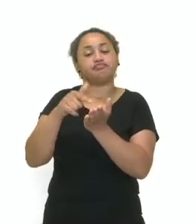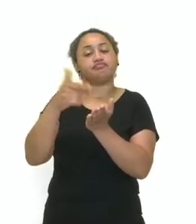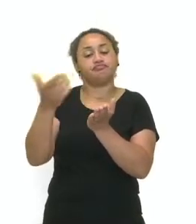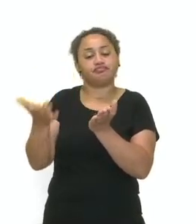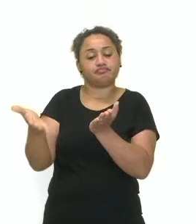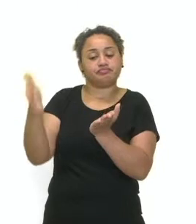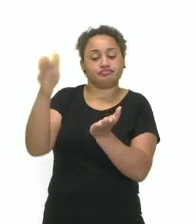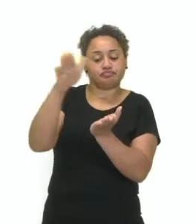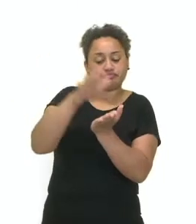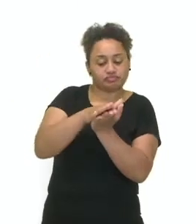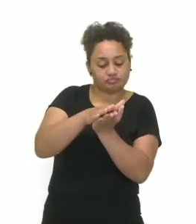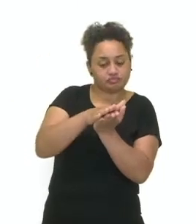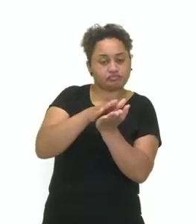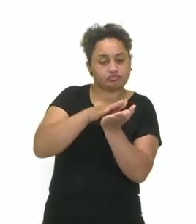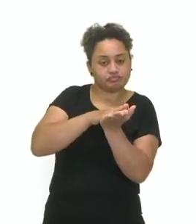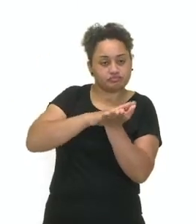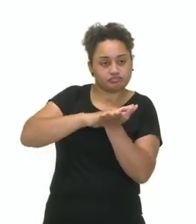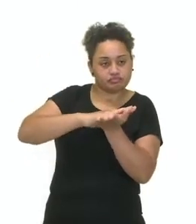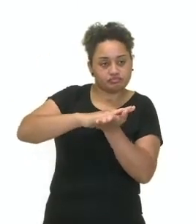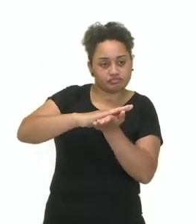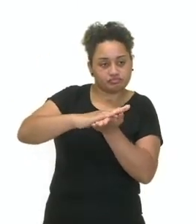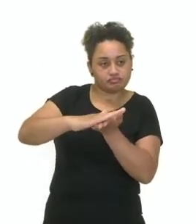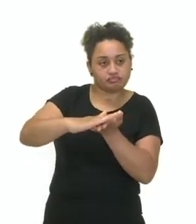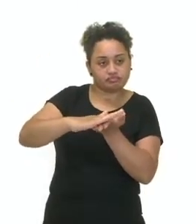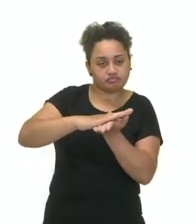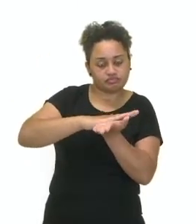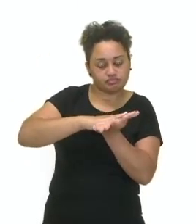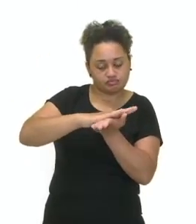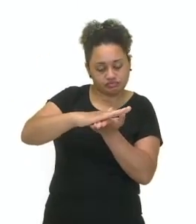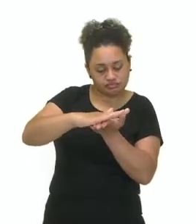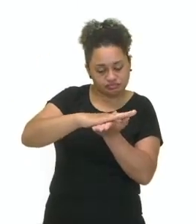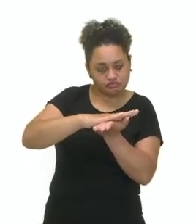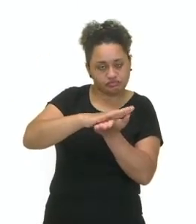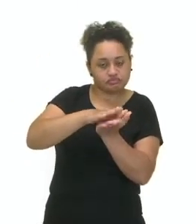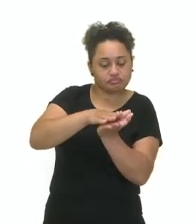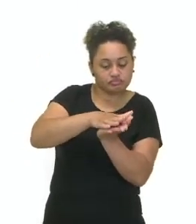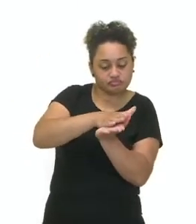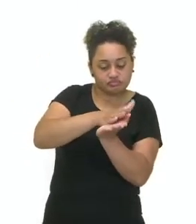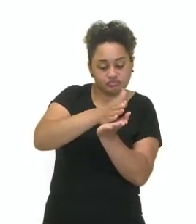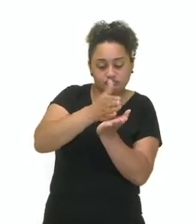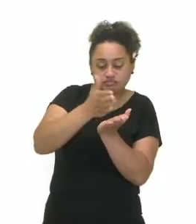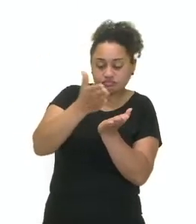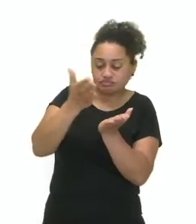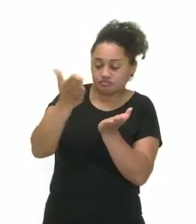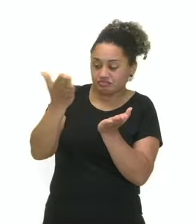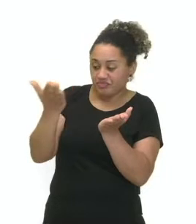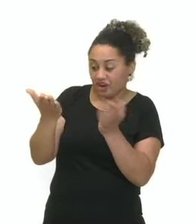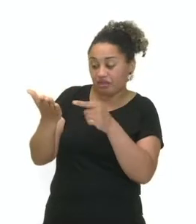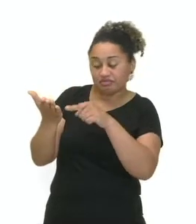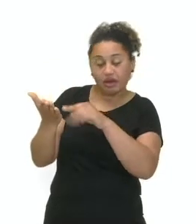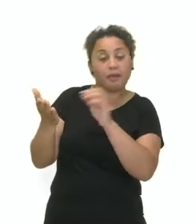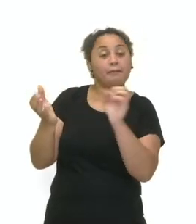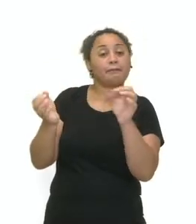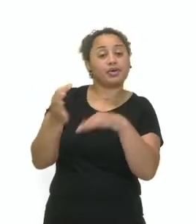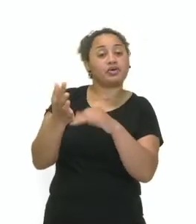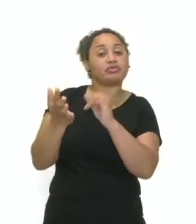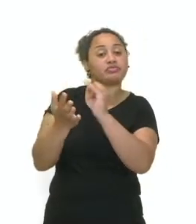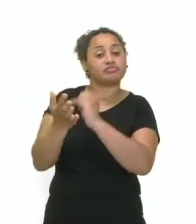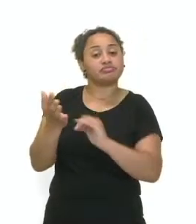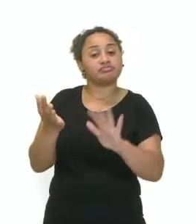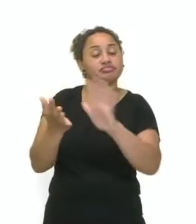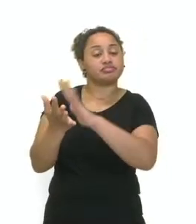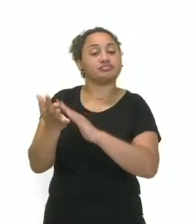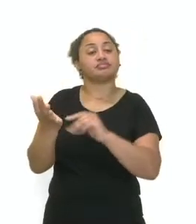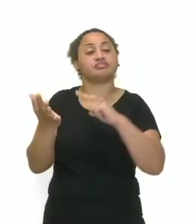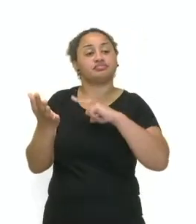colocar esse papel em cima dessa matriz de madeira que foi entalhada, que está ali com a gravura, né, e você vai colocar o